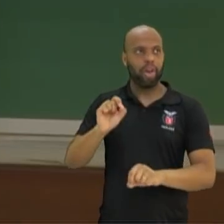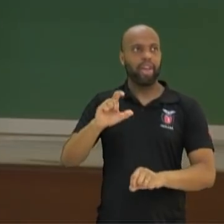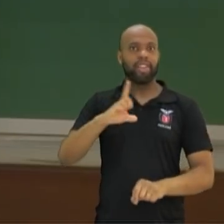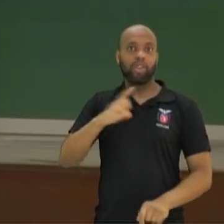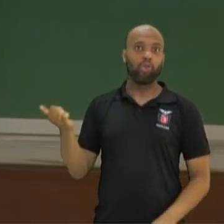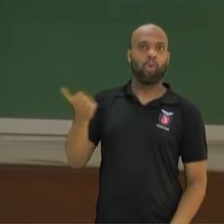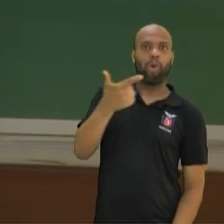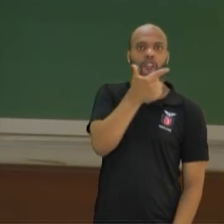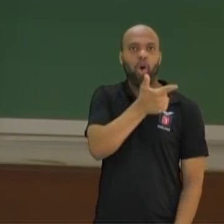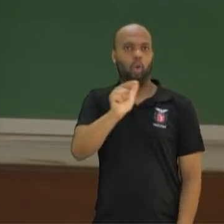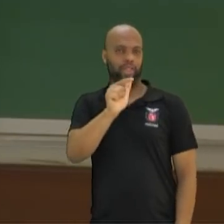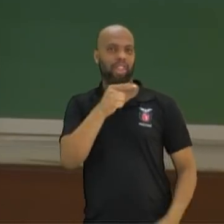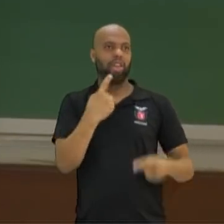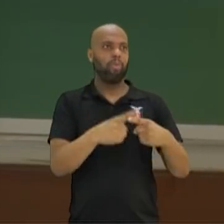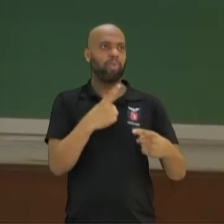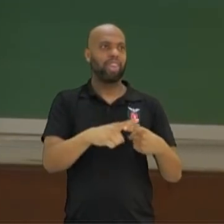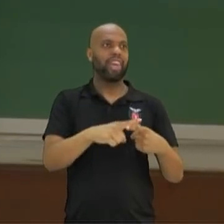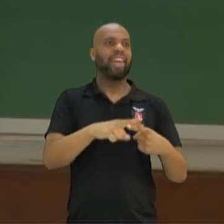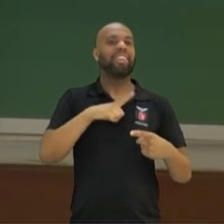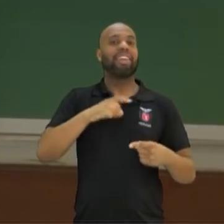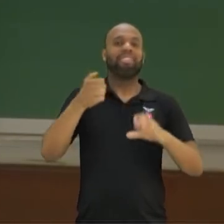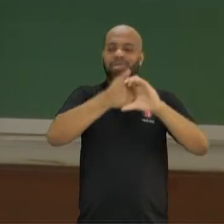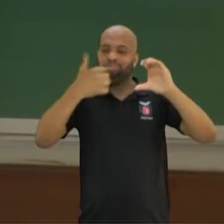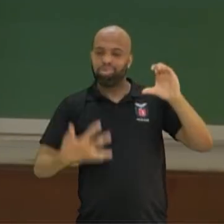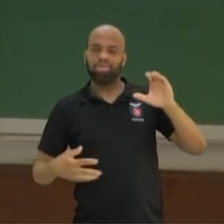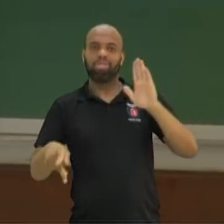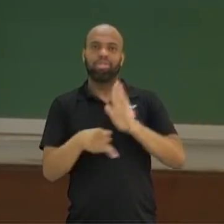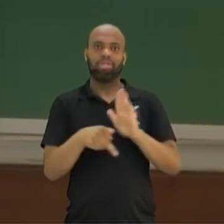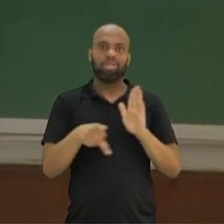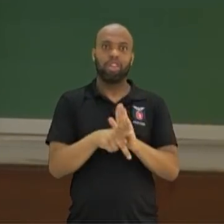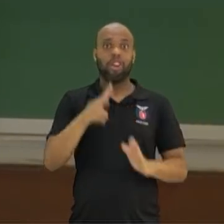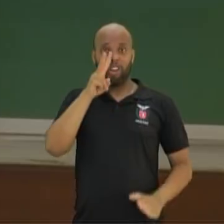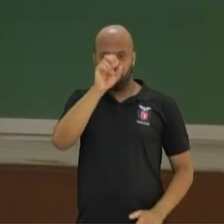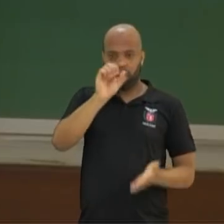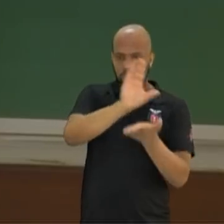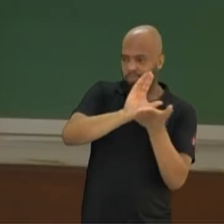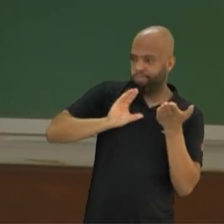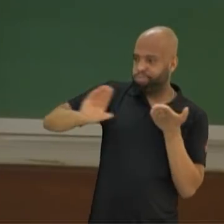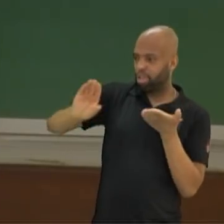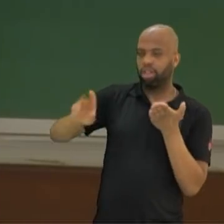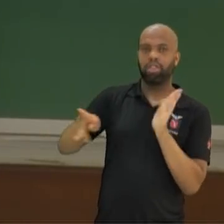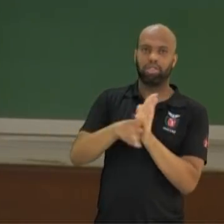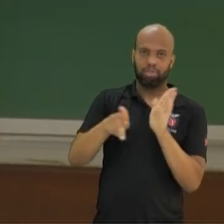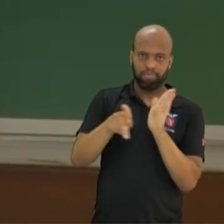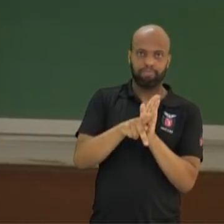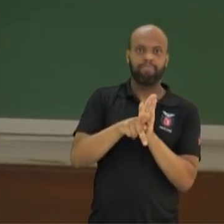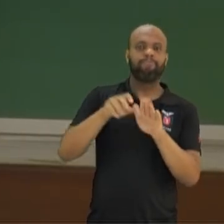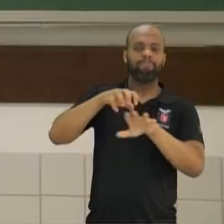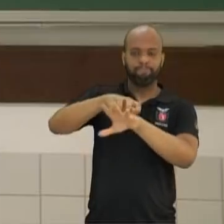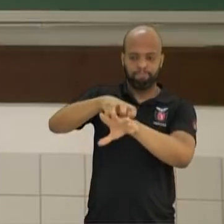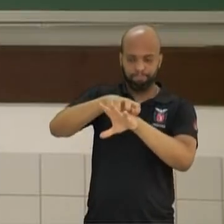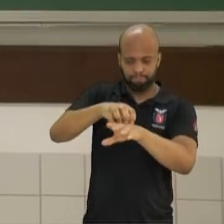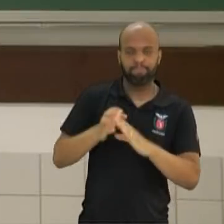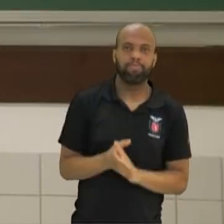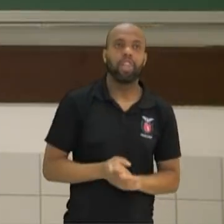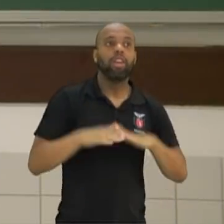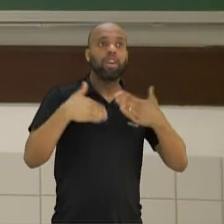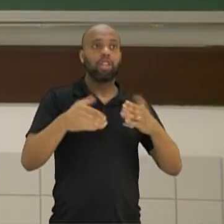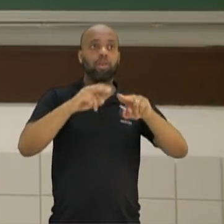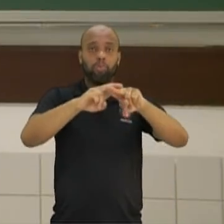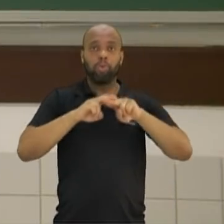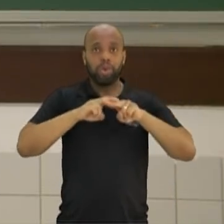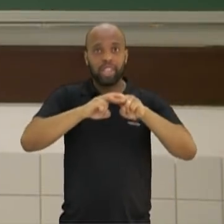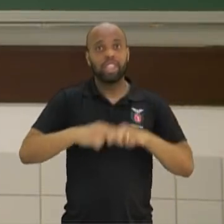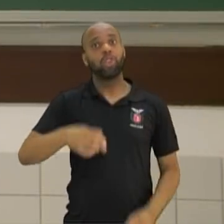demais, porque destaca-se nessa caracterização maciça de investimento de capital. Nisso, para